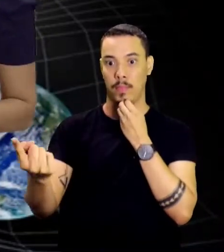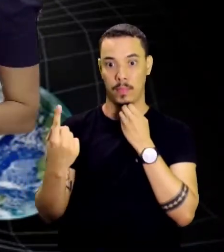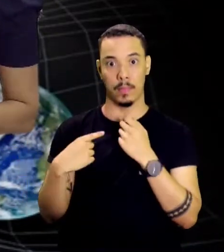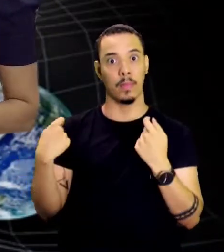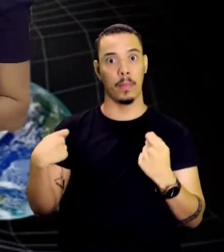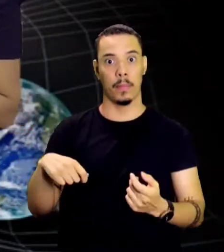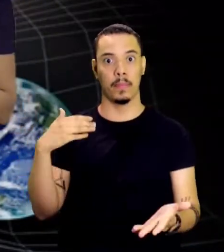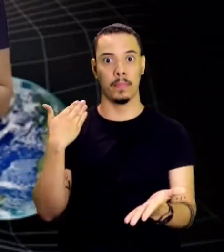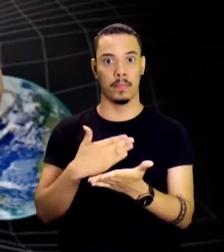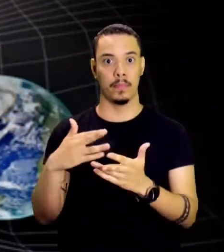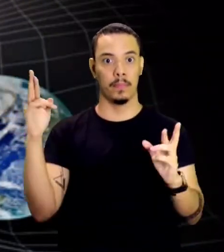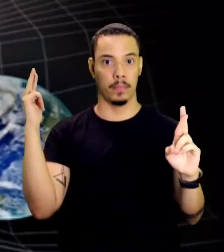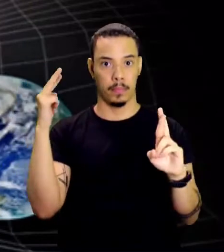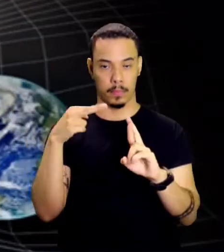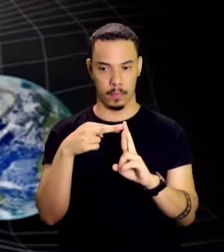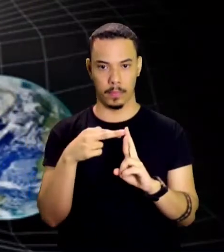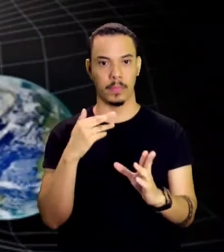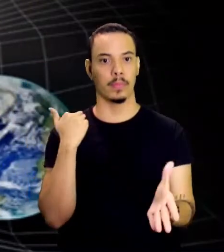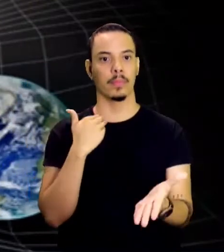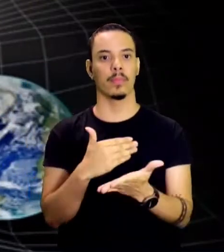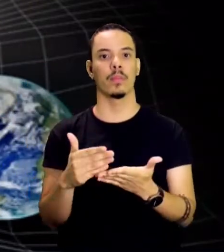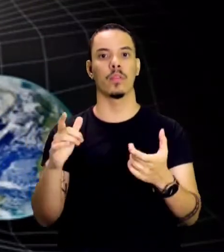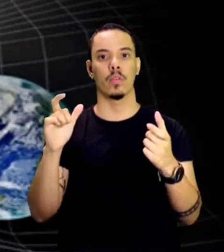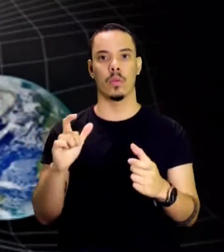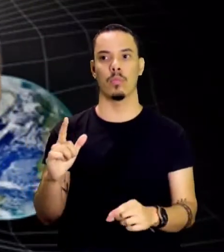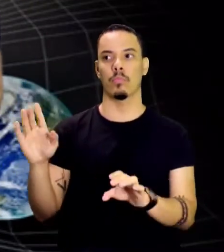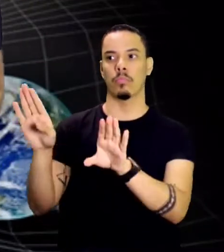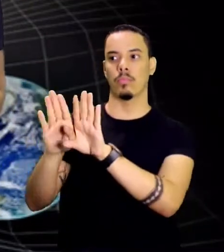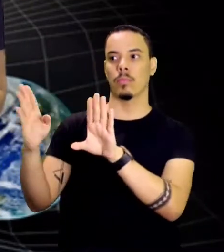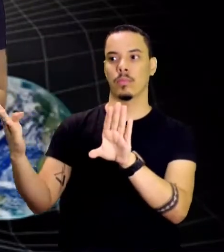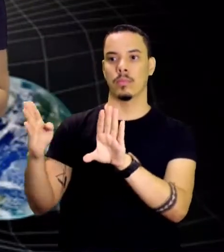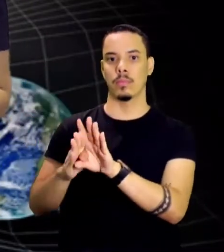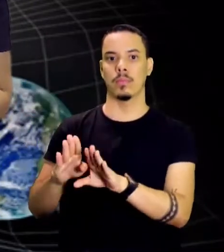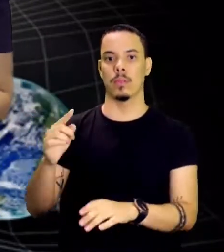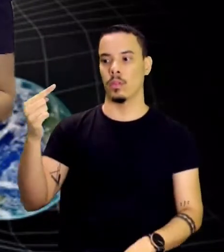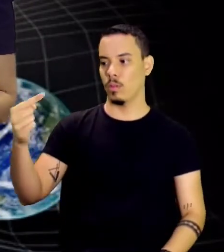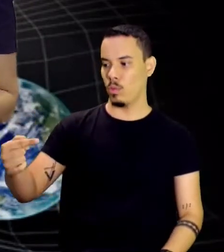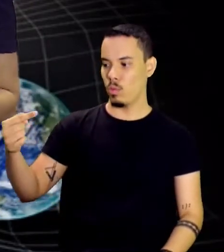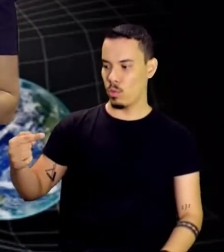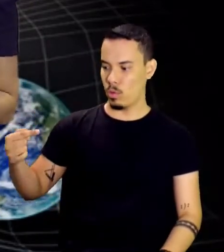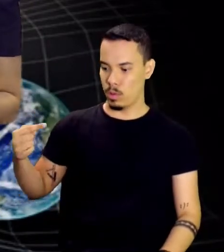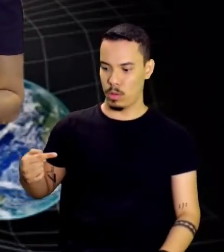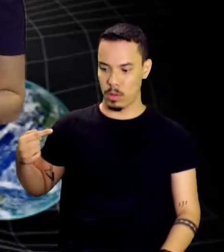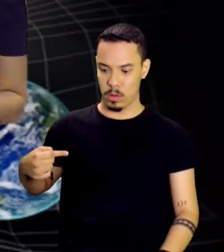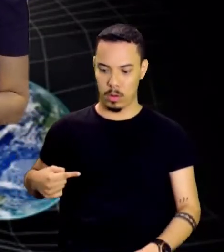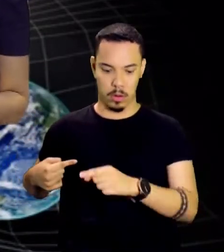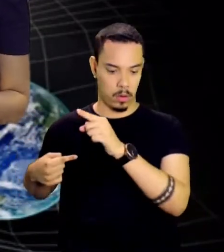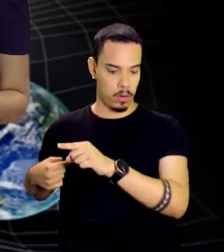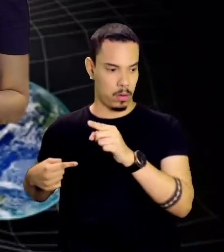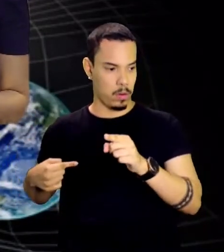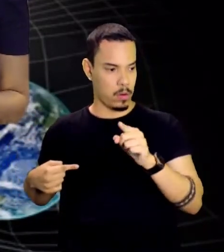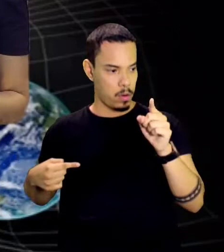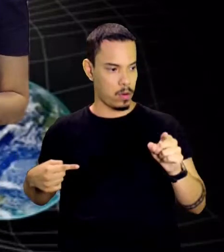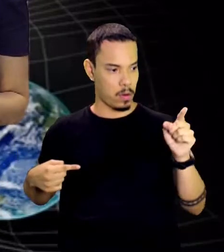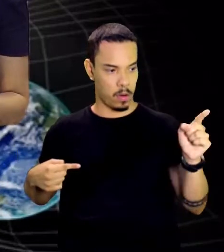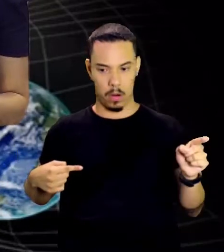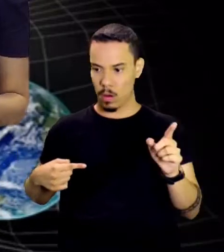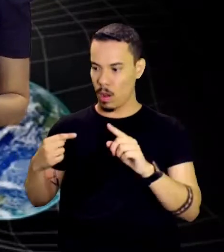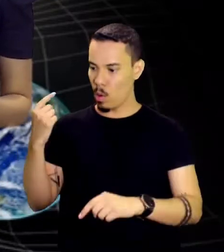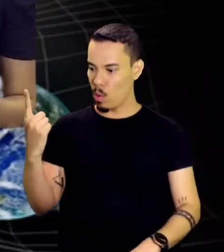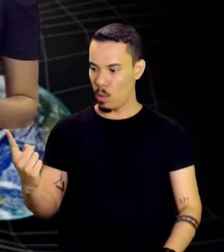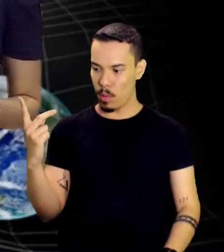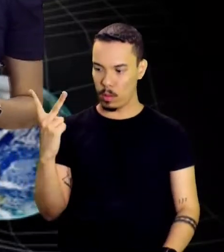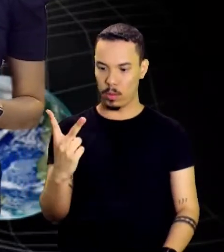não tem um referencial né isso a partir dali você conta Qual a fila dica de carteira primeira segunda terceira quarta quando